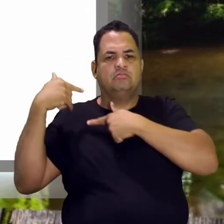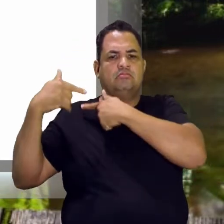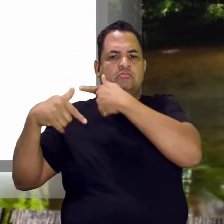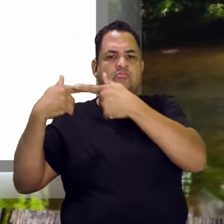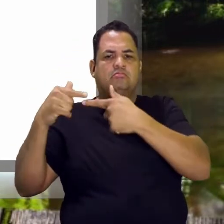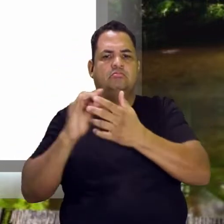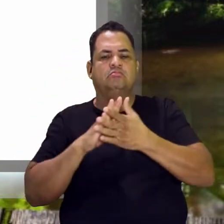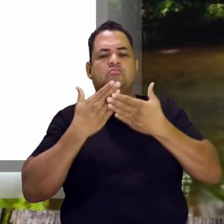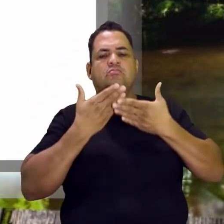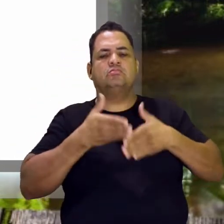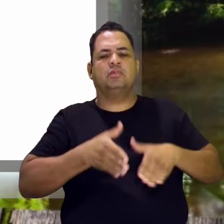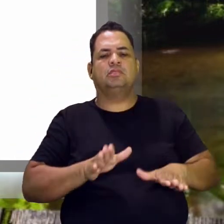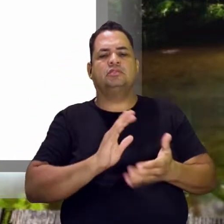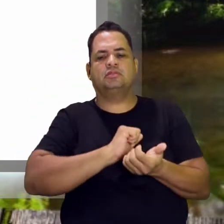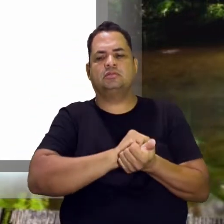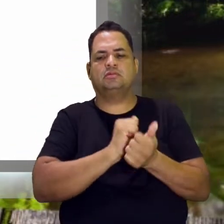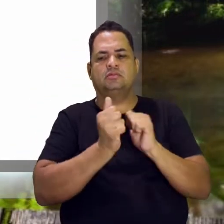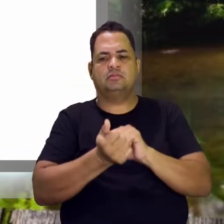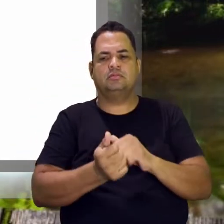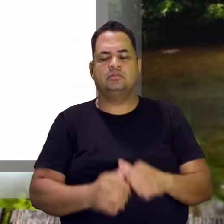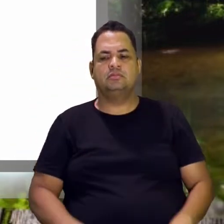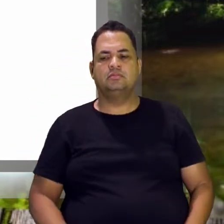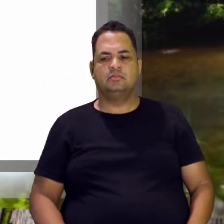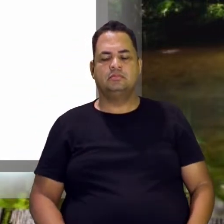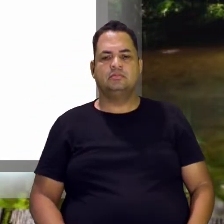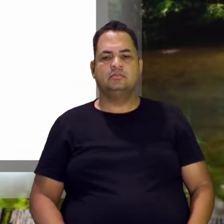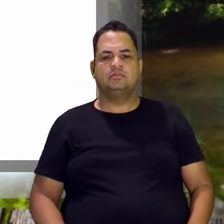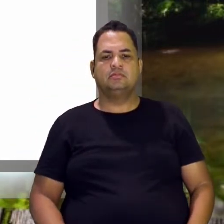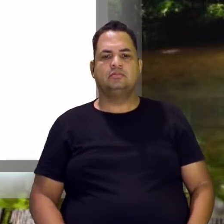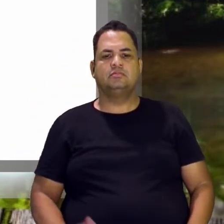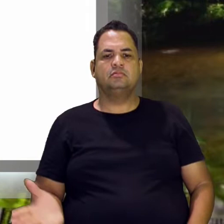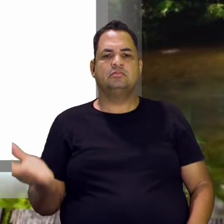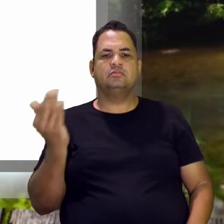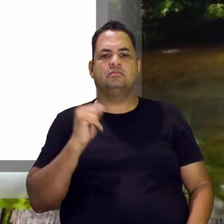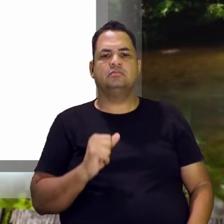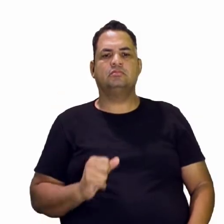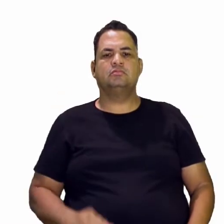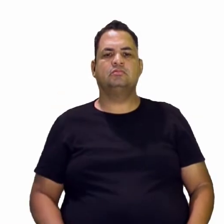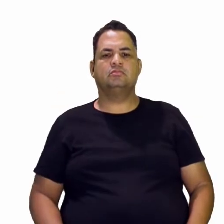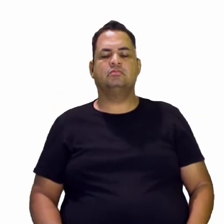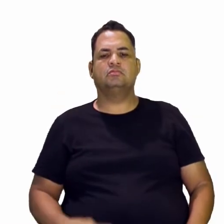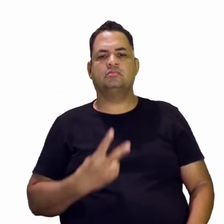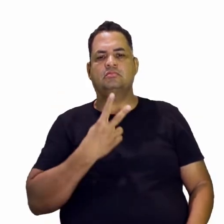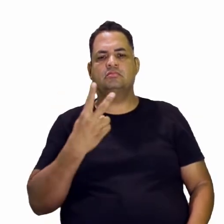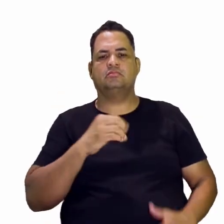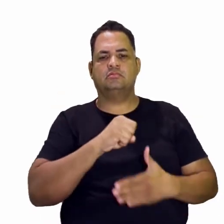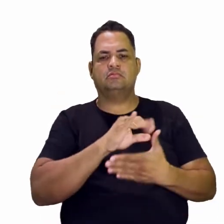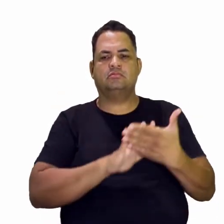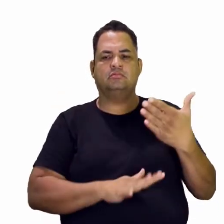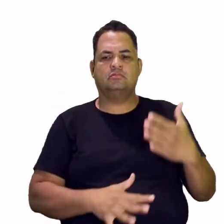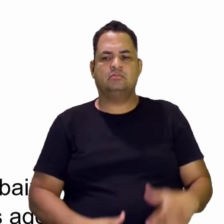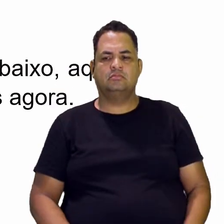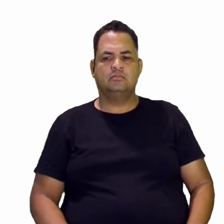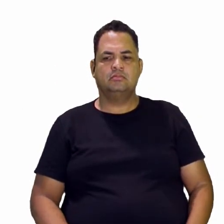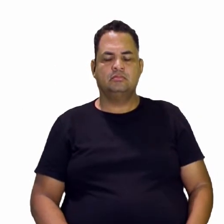já nascem com essas adaptabilidades, tá bom? Vamos lá então para nossa segunda questão? Olha